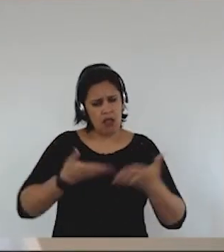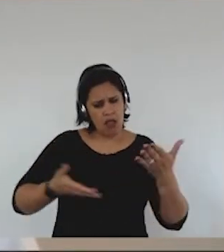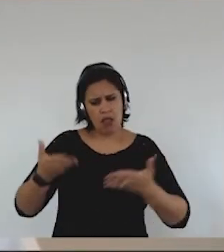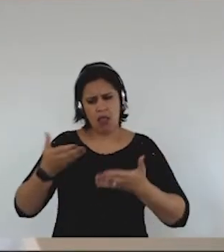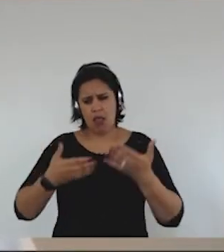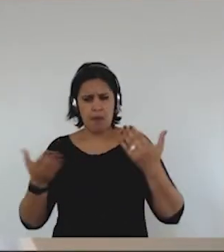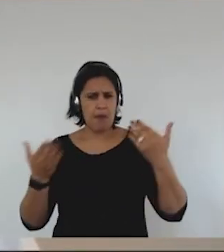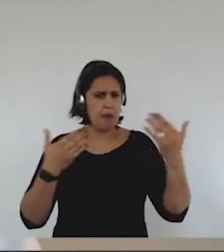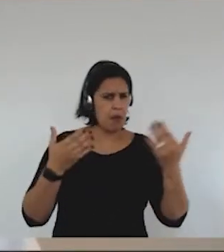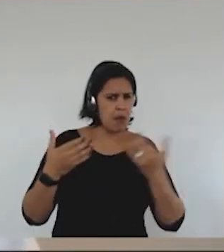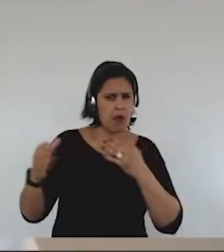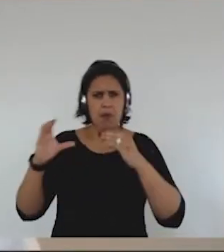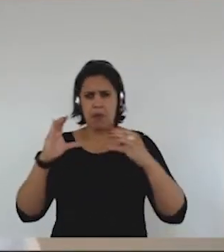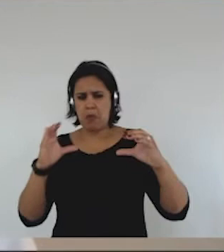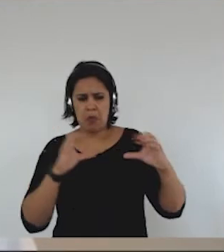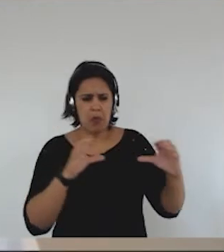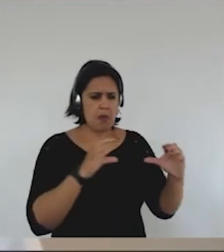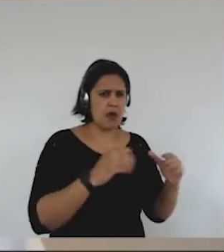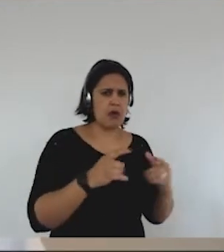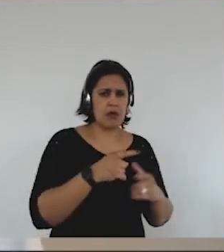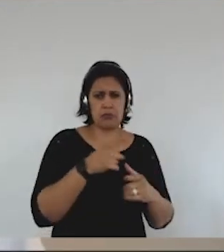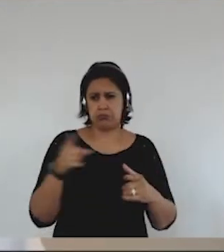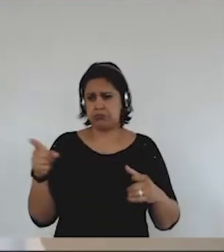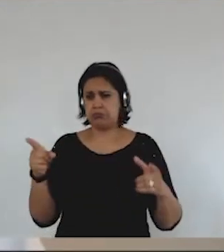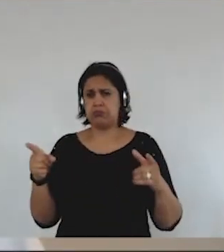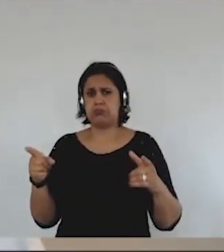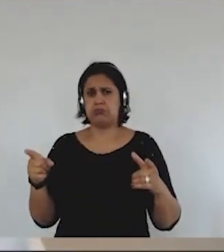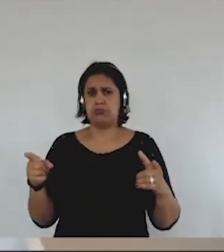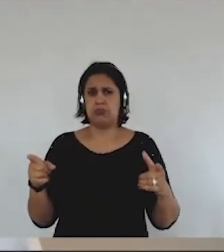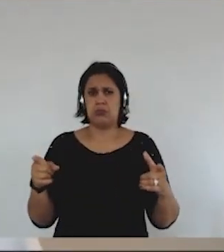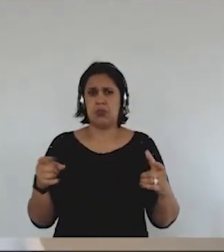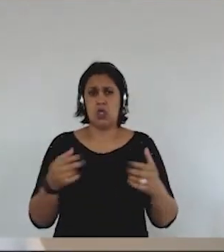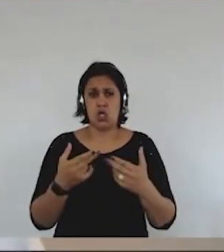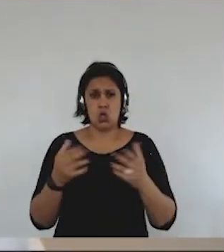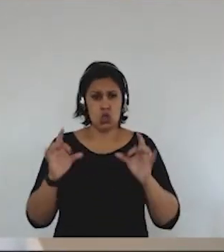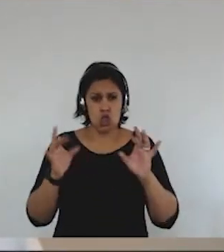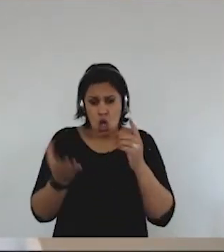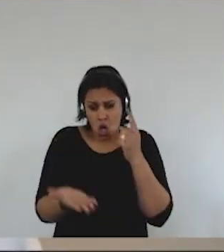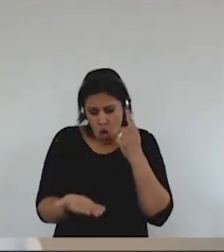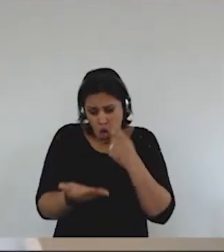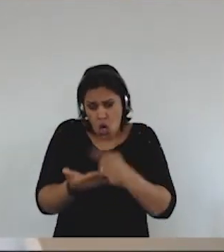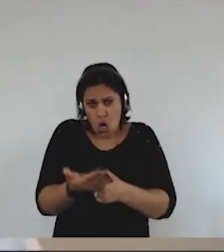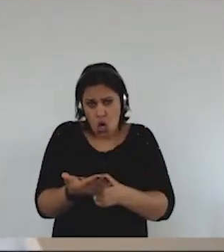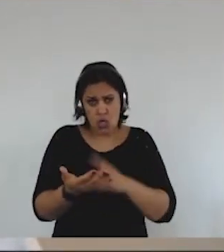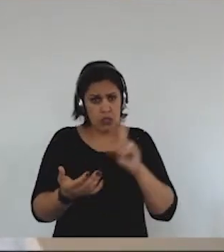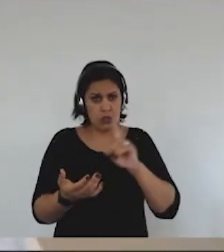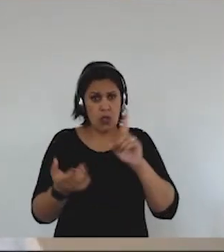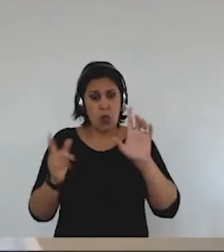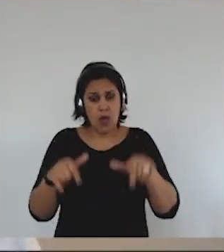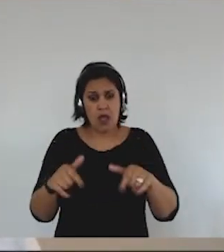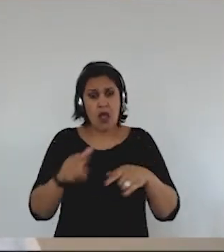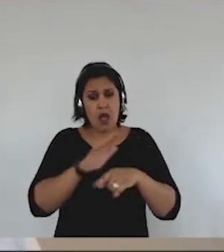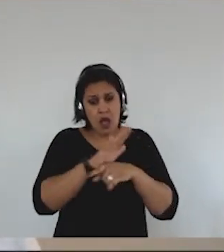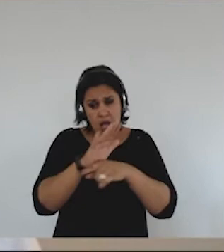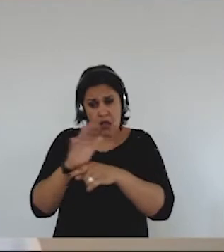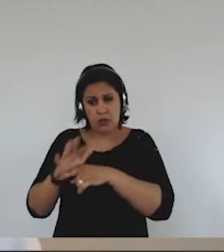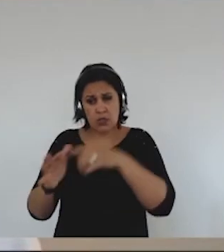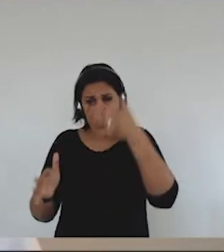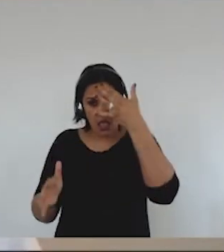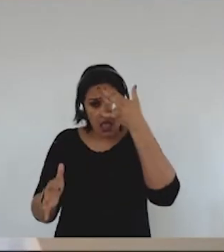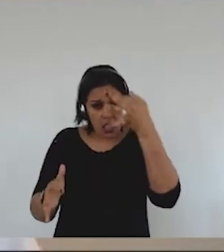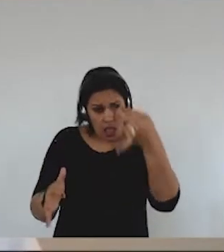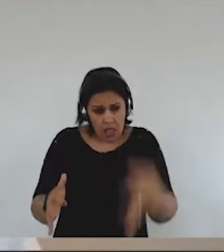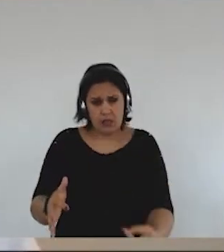de comunicação, de construção, de mais do que um acordo, mas da construção de um entendimento e